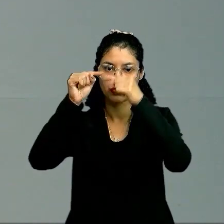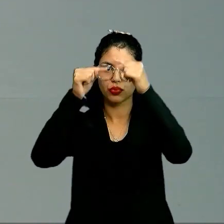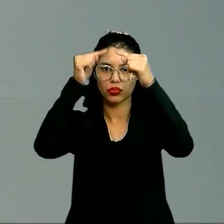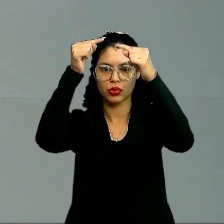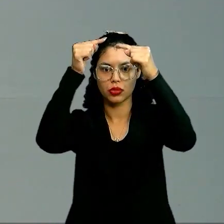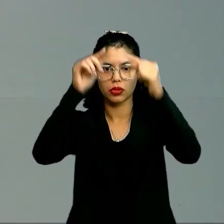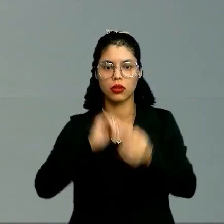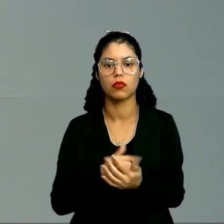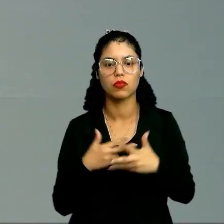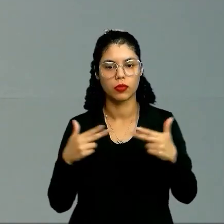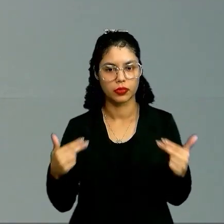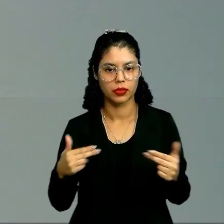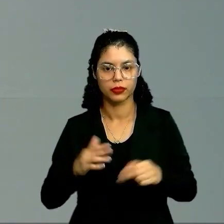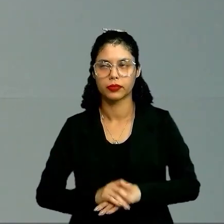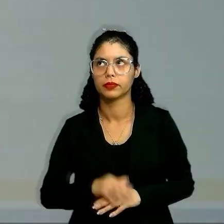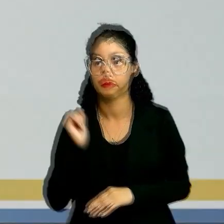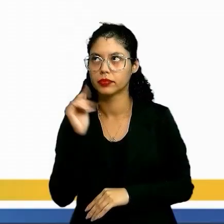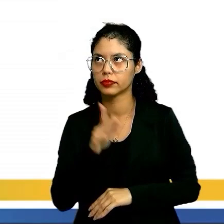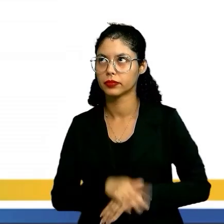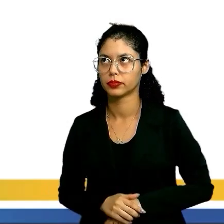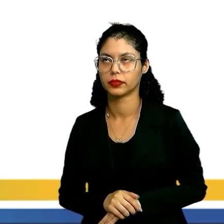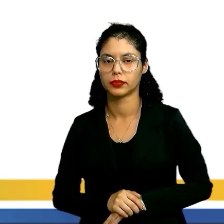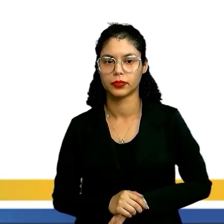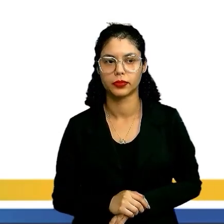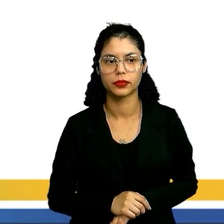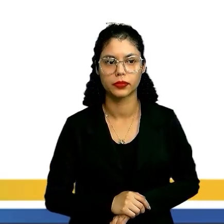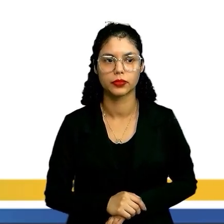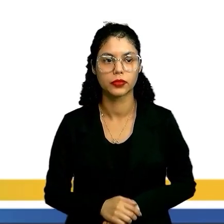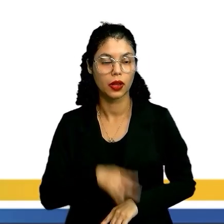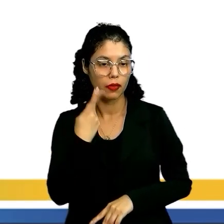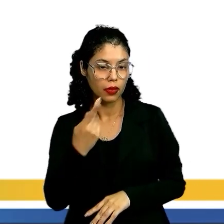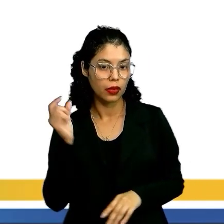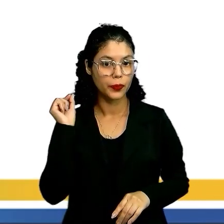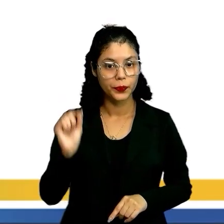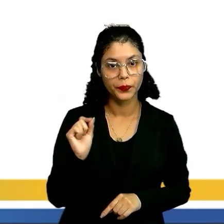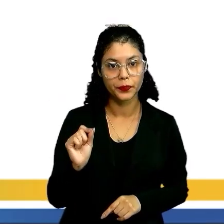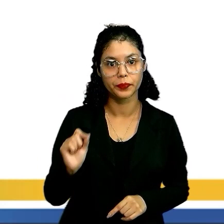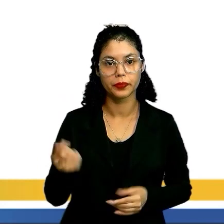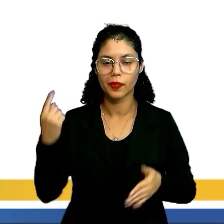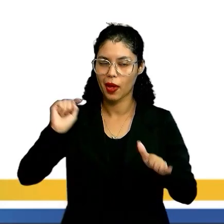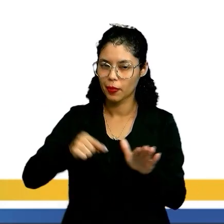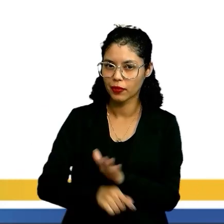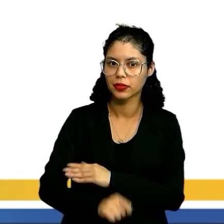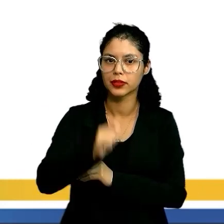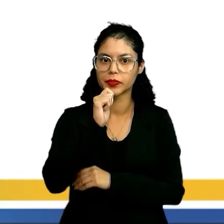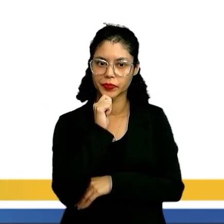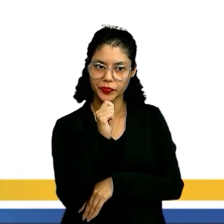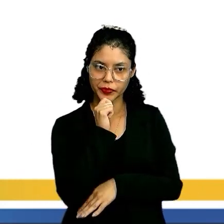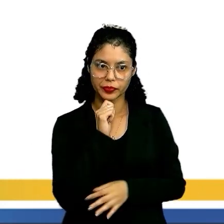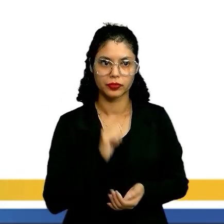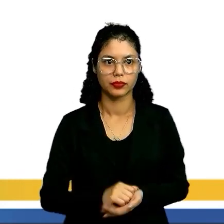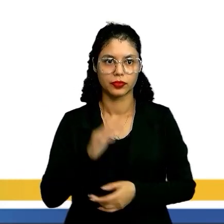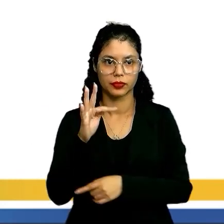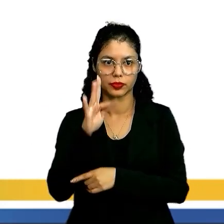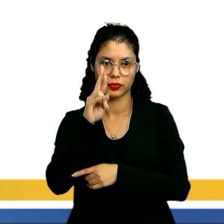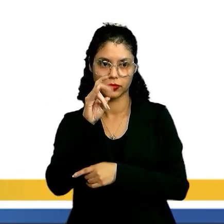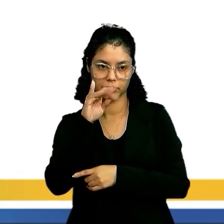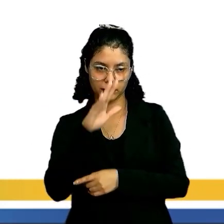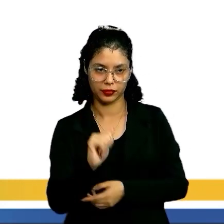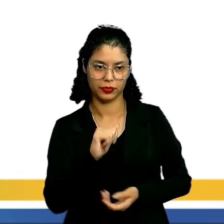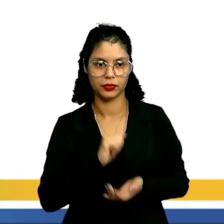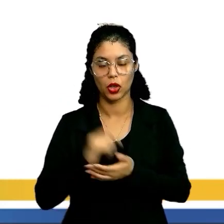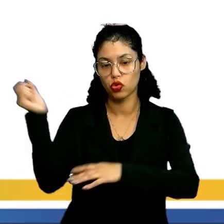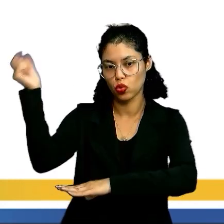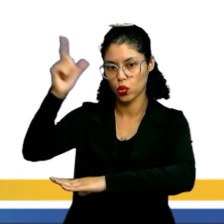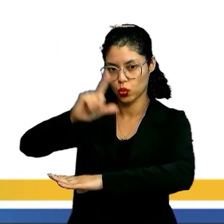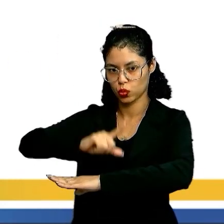ao objeto, tá? Mas falando aqui, pessoal, mais aprofundadamente do fototropismo, foto vem de